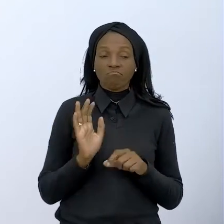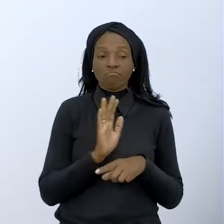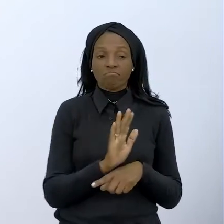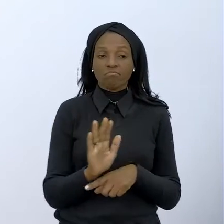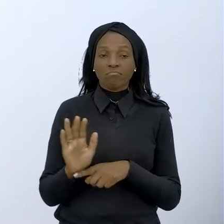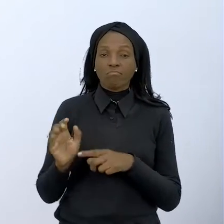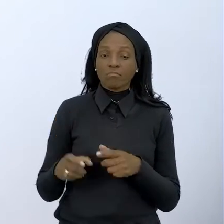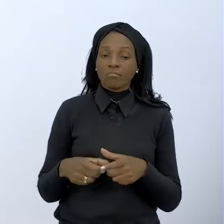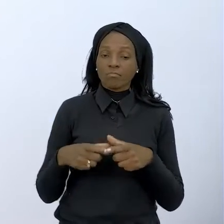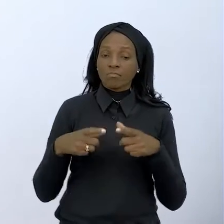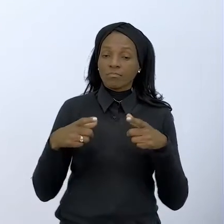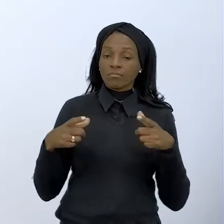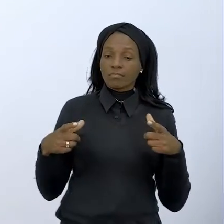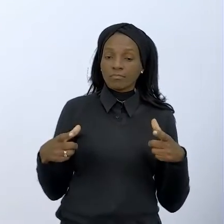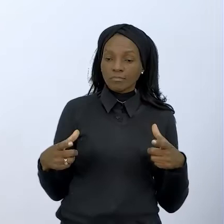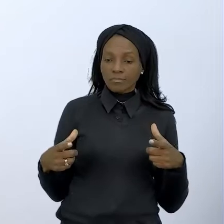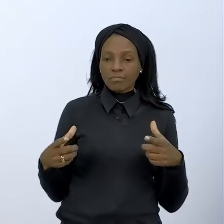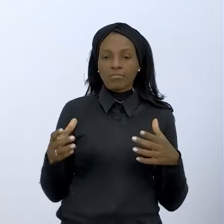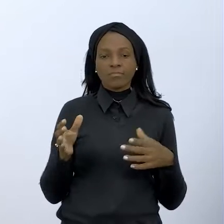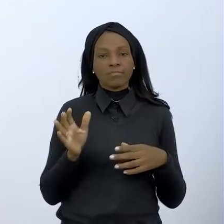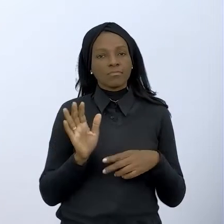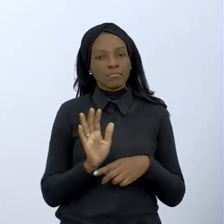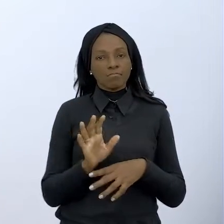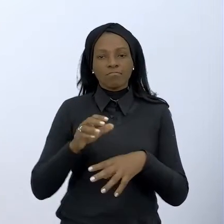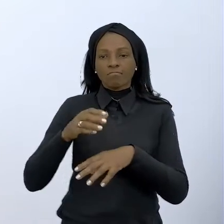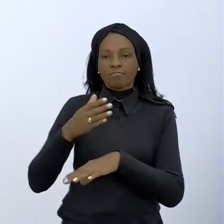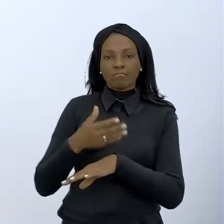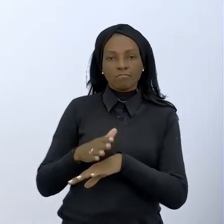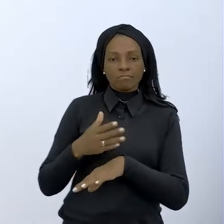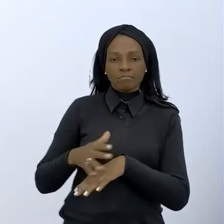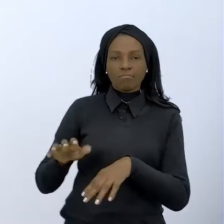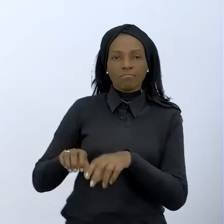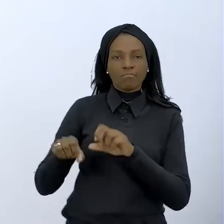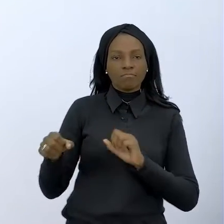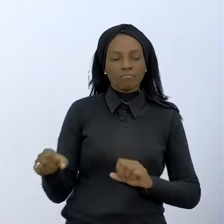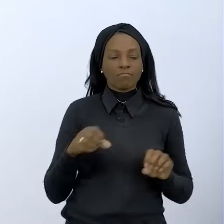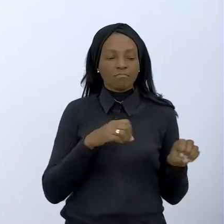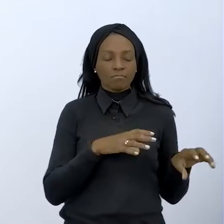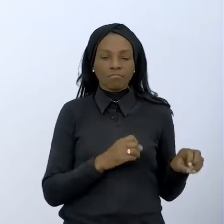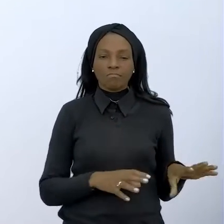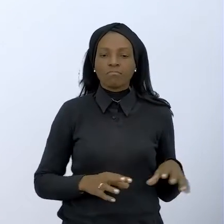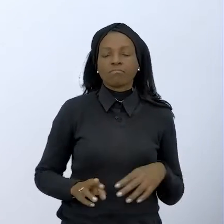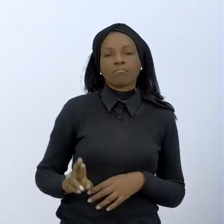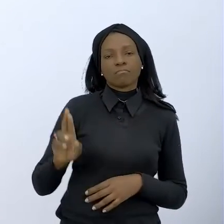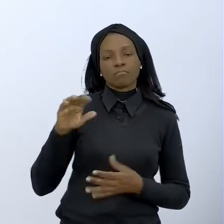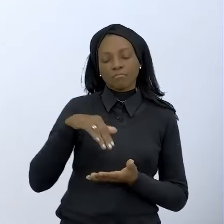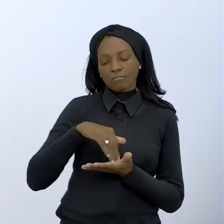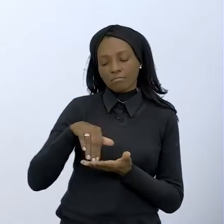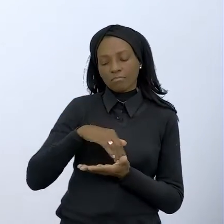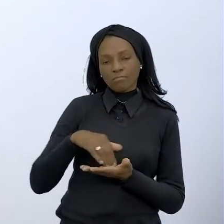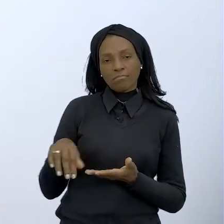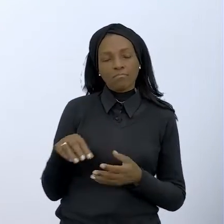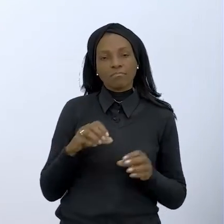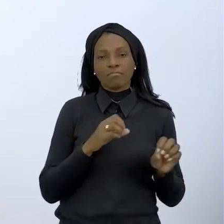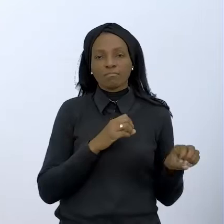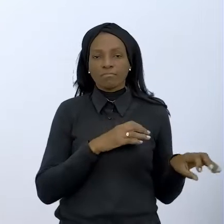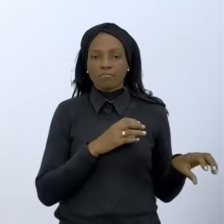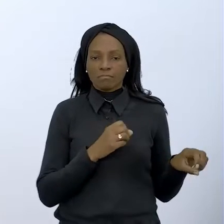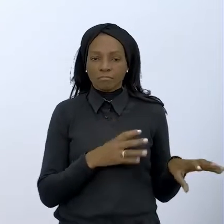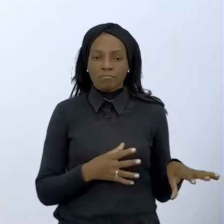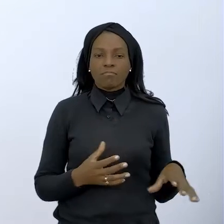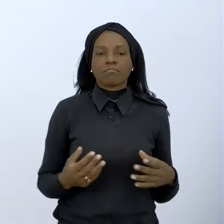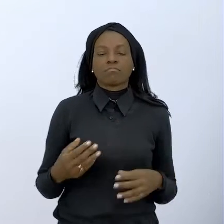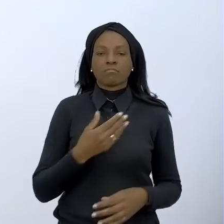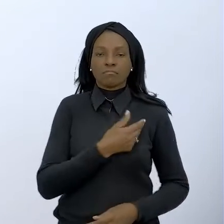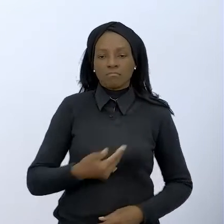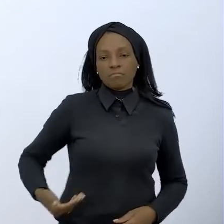o sentido dessa formação educacional ministrada pela Secretaria de Educação do Governo